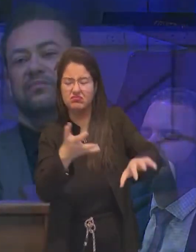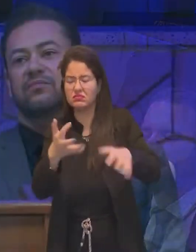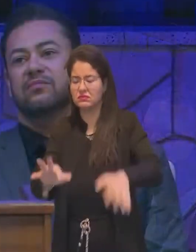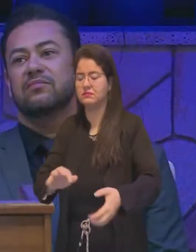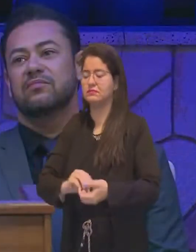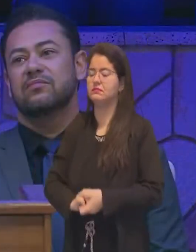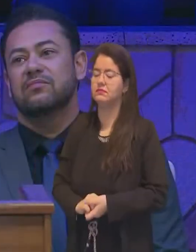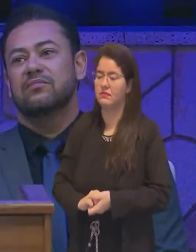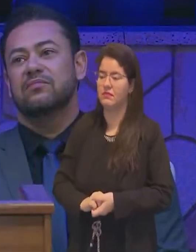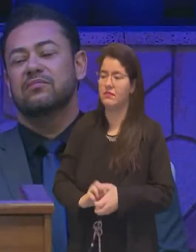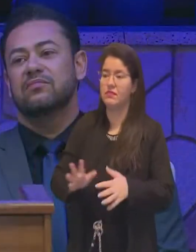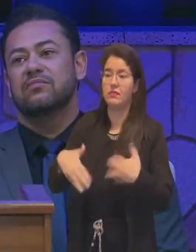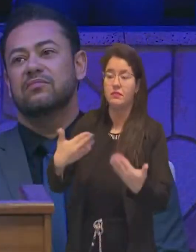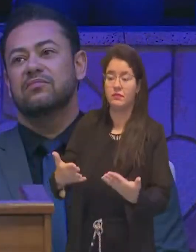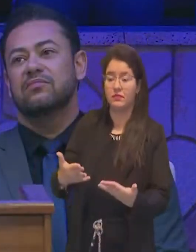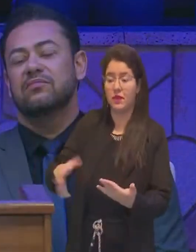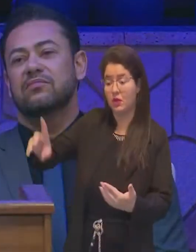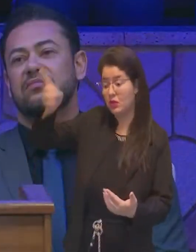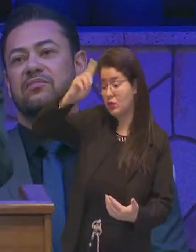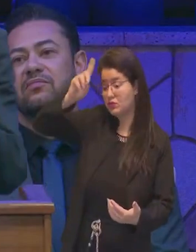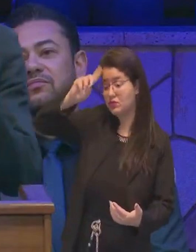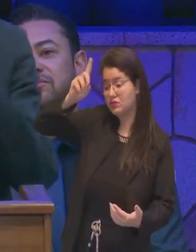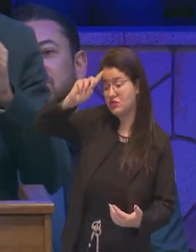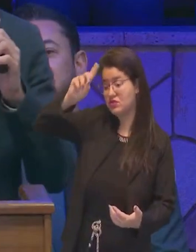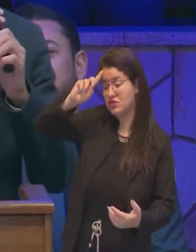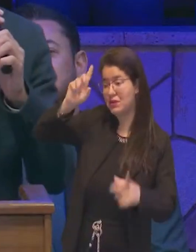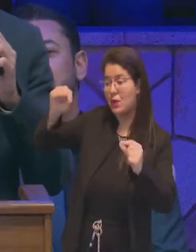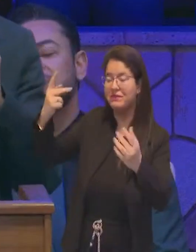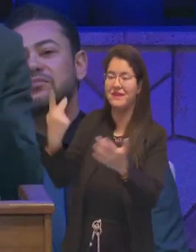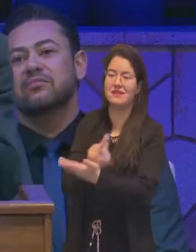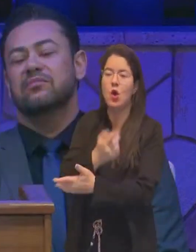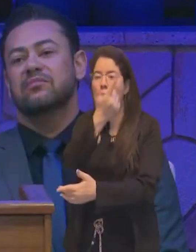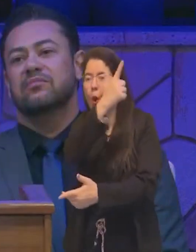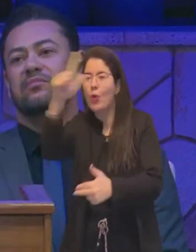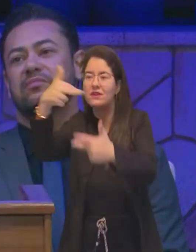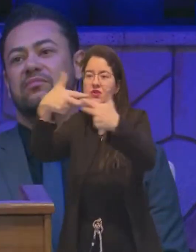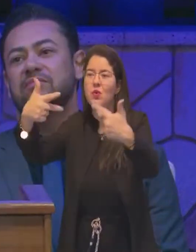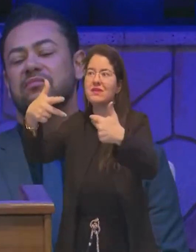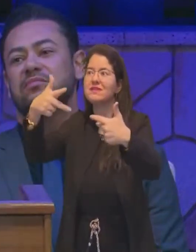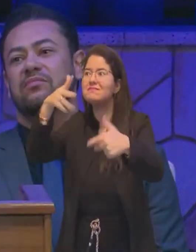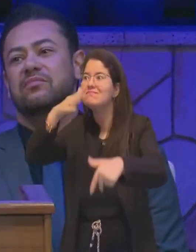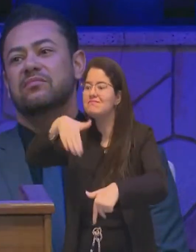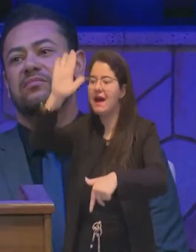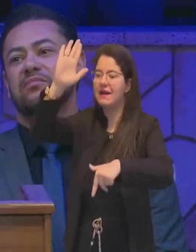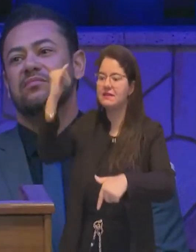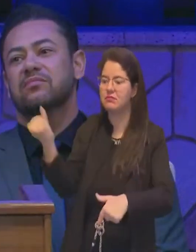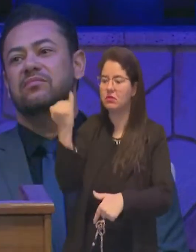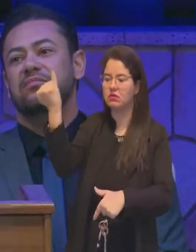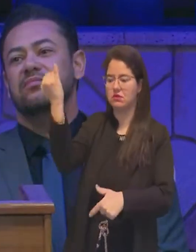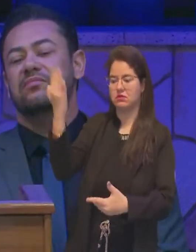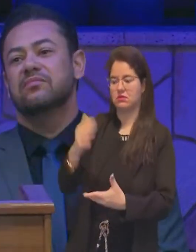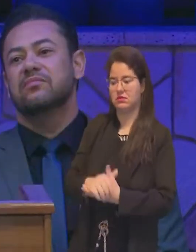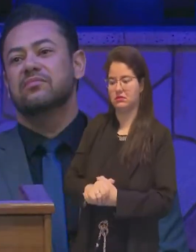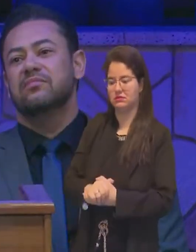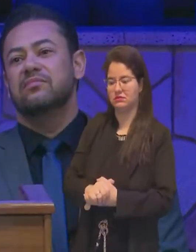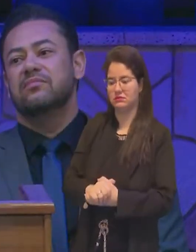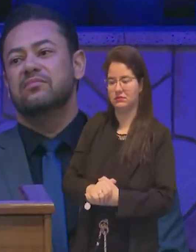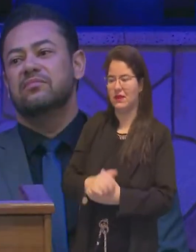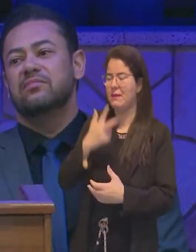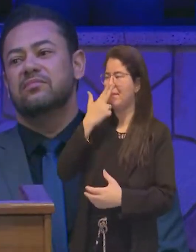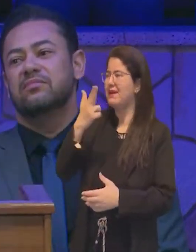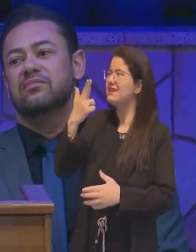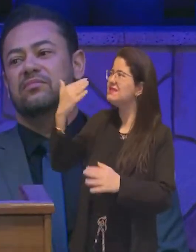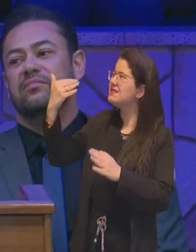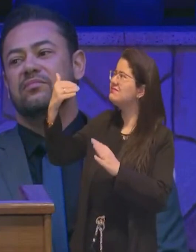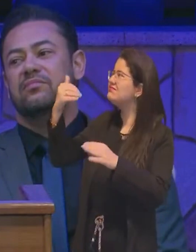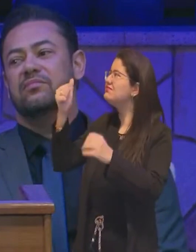E a nossa rotina vai substituir a nossa paixão a Deus. E o serviço a Ele vai se tornar mais uma